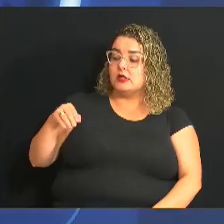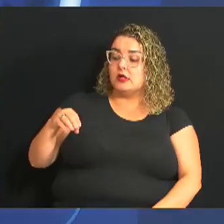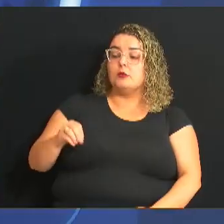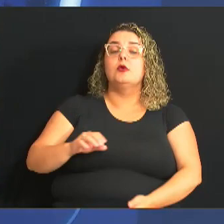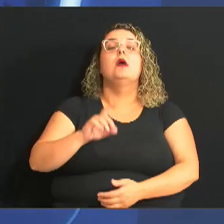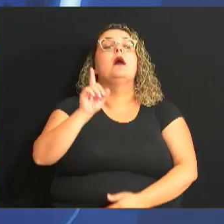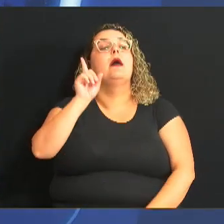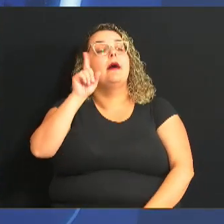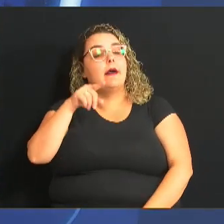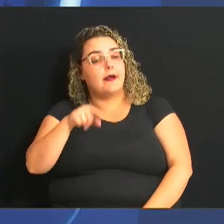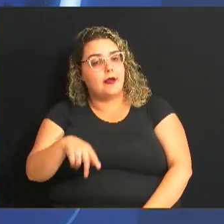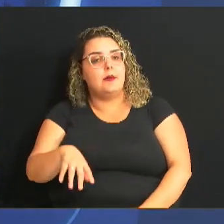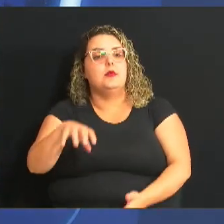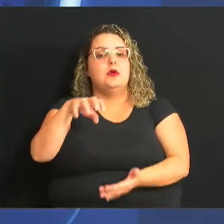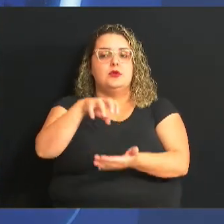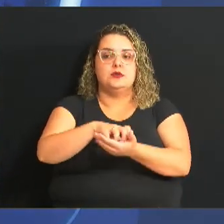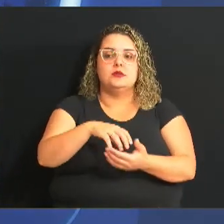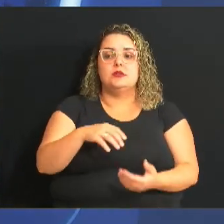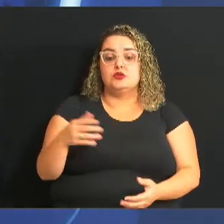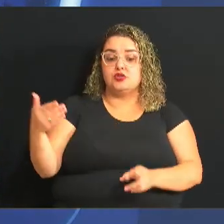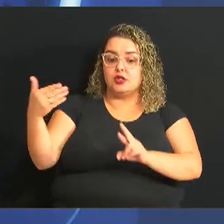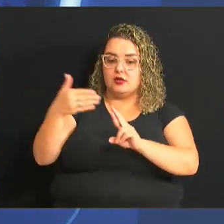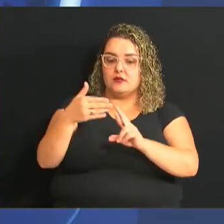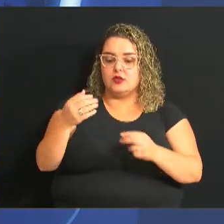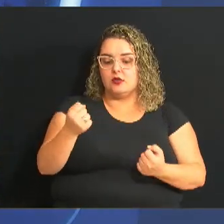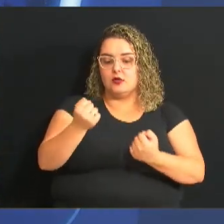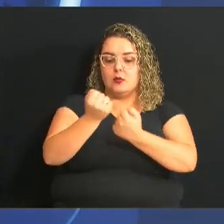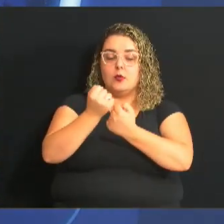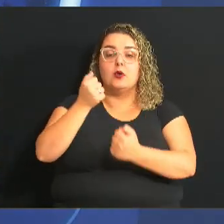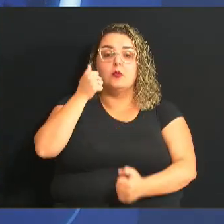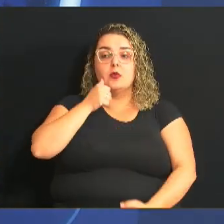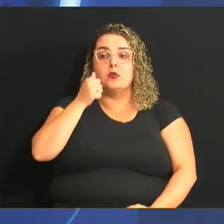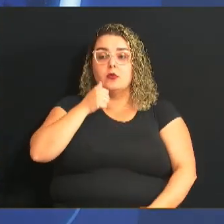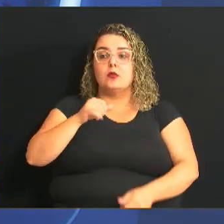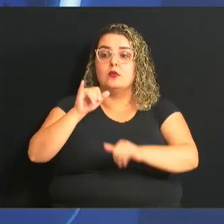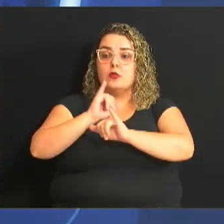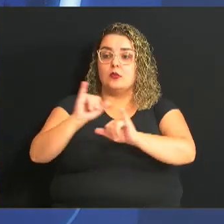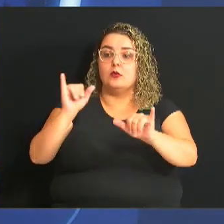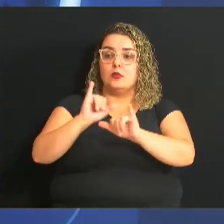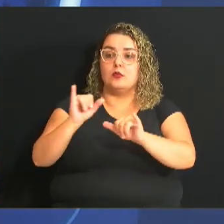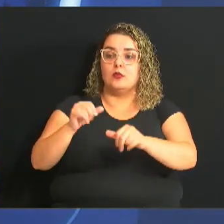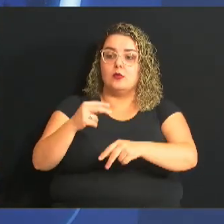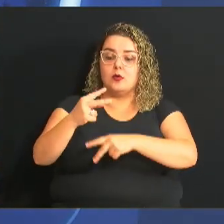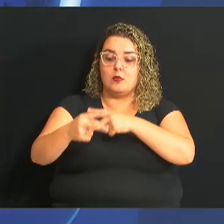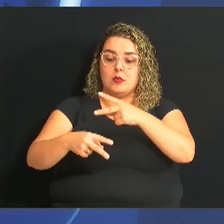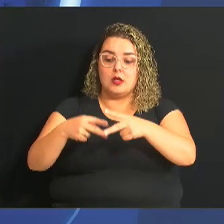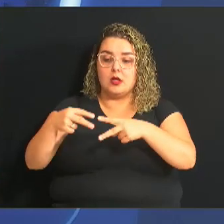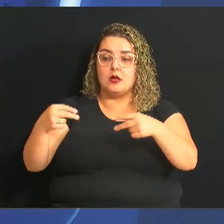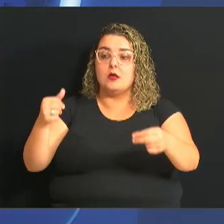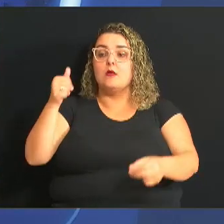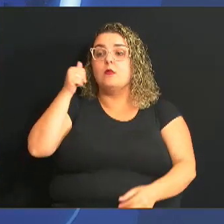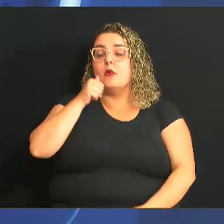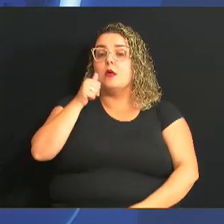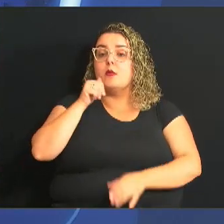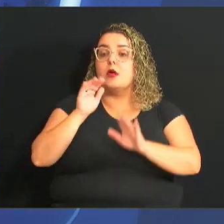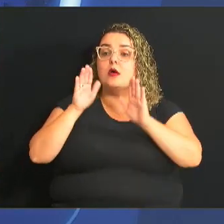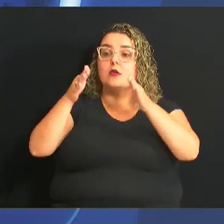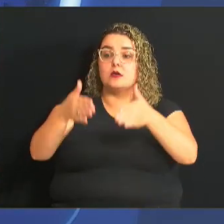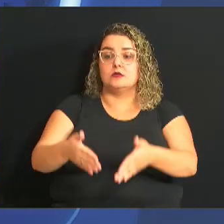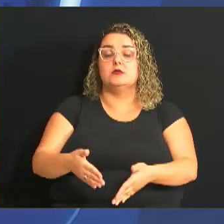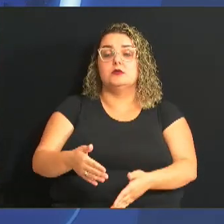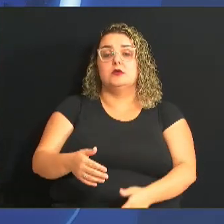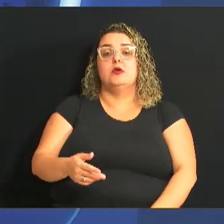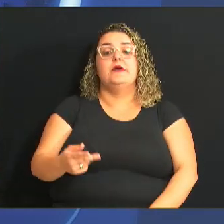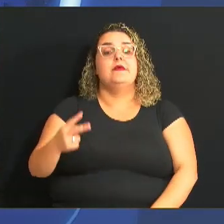de Referência e Apoio à Mulher realiza a campanha Presentei uma Mulher, voltada para as mulheres vítimas